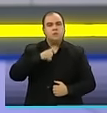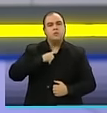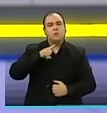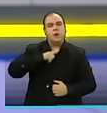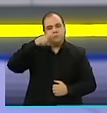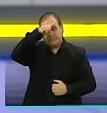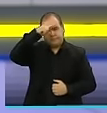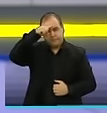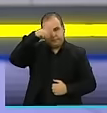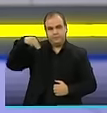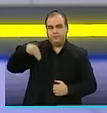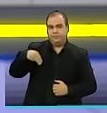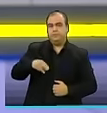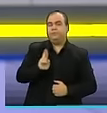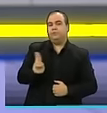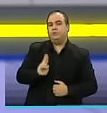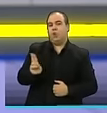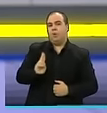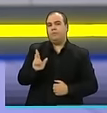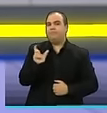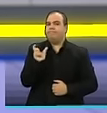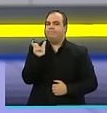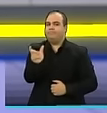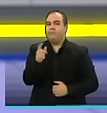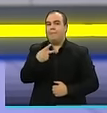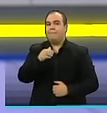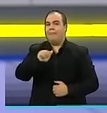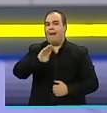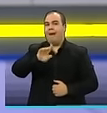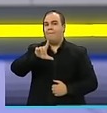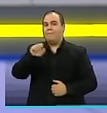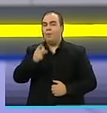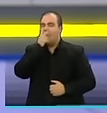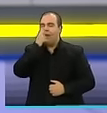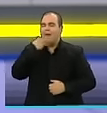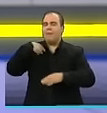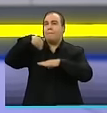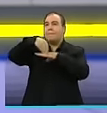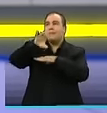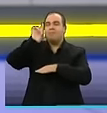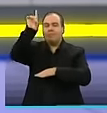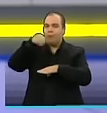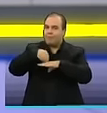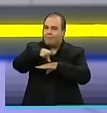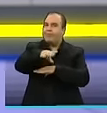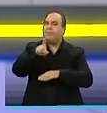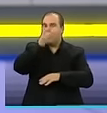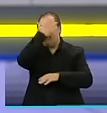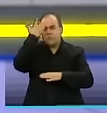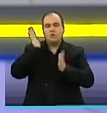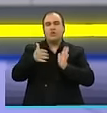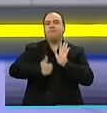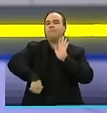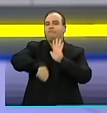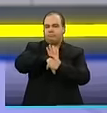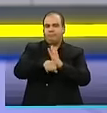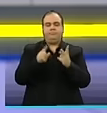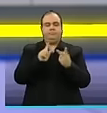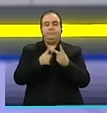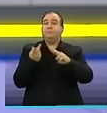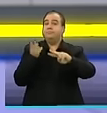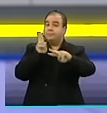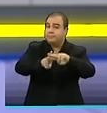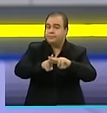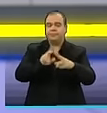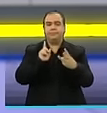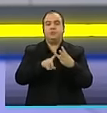Pablo, que até o nome é conveniente, né? Parece que é uma pista de Deus o nome desse cidadão. Uma pessoa que foi condenada, que foi presa,